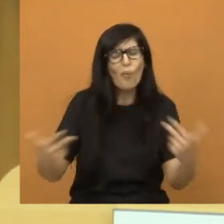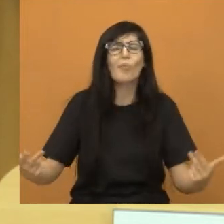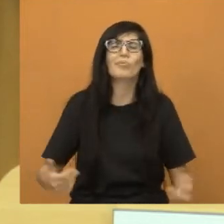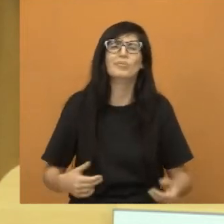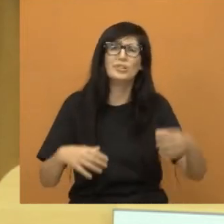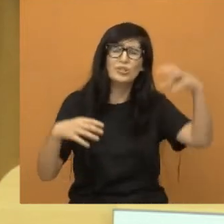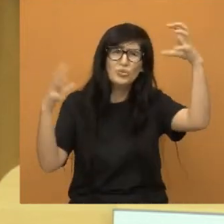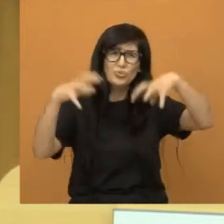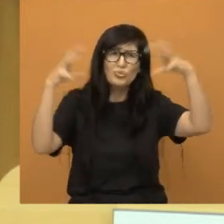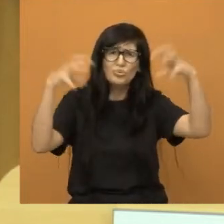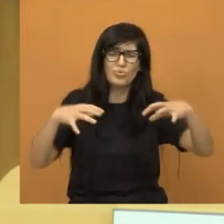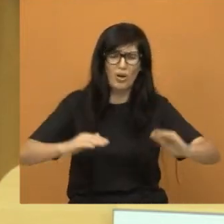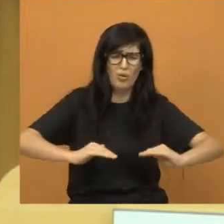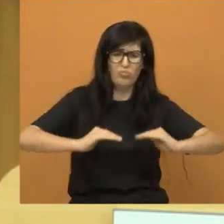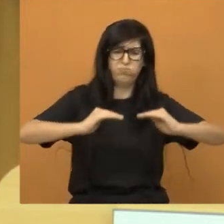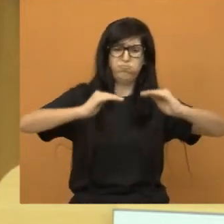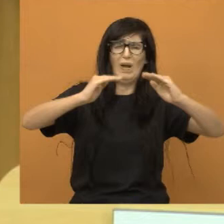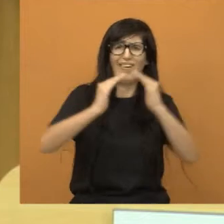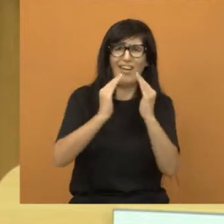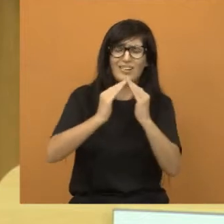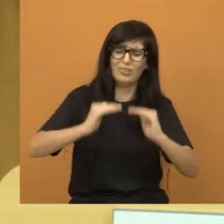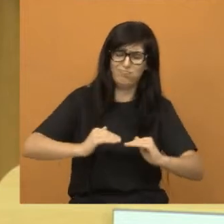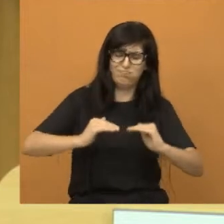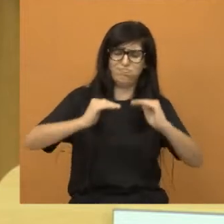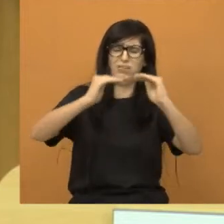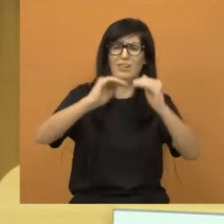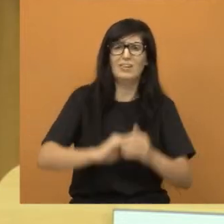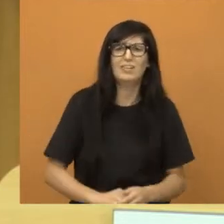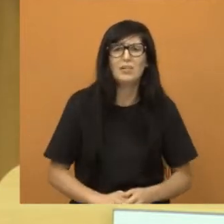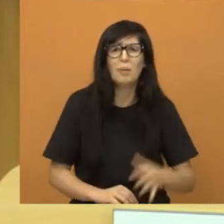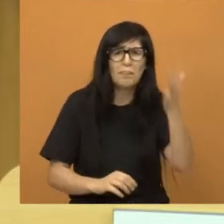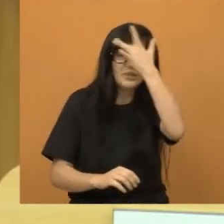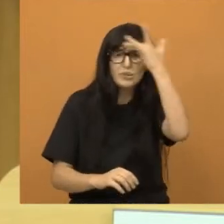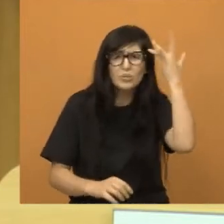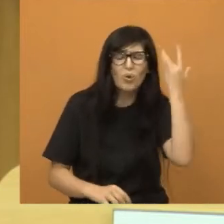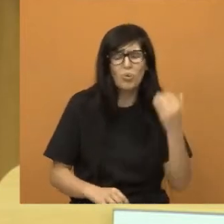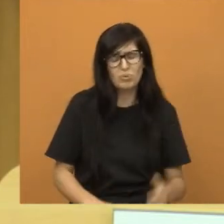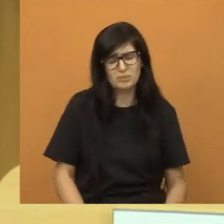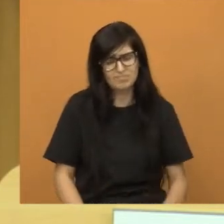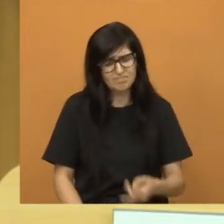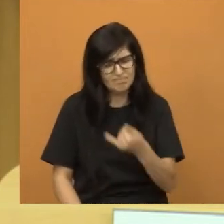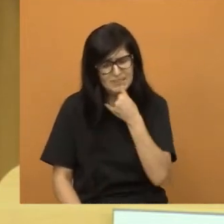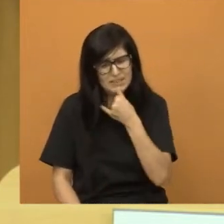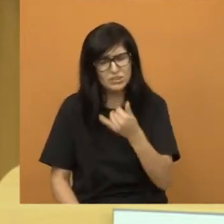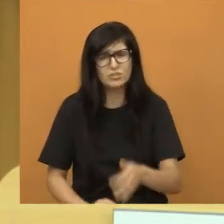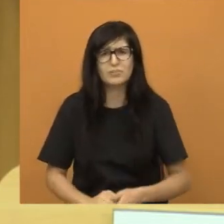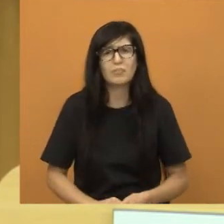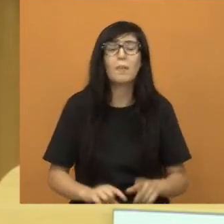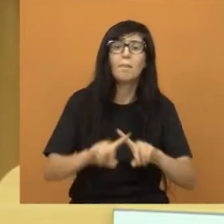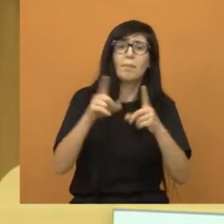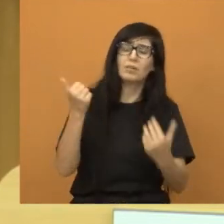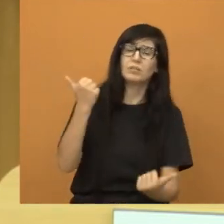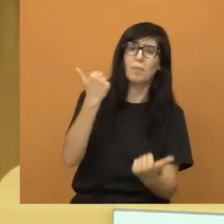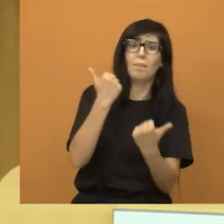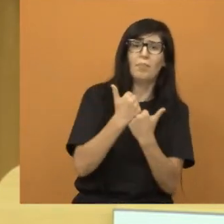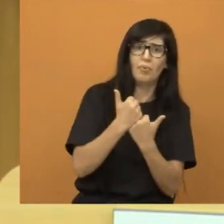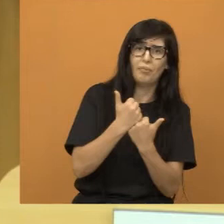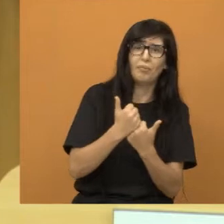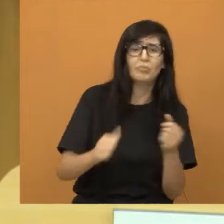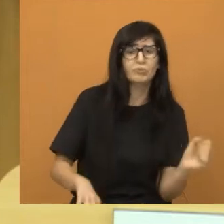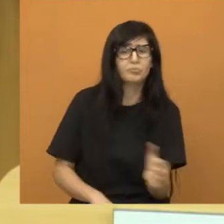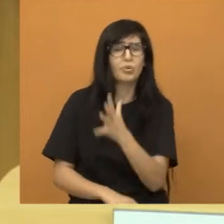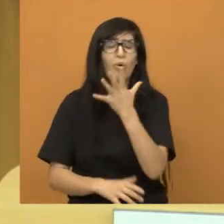leva a dignidade dos moradores. Continue contando com o nosso apoio, nós vamos ter novas ações